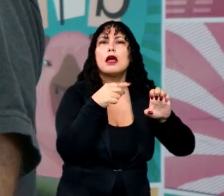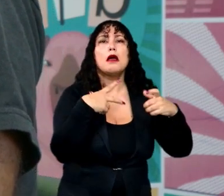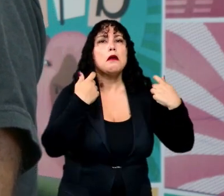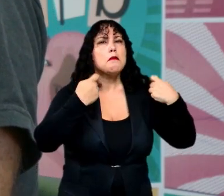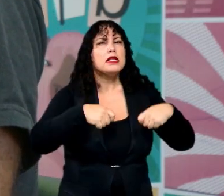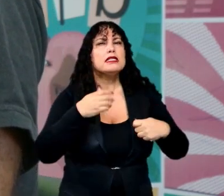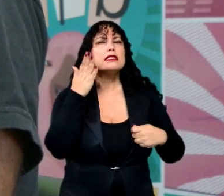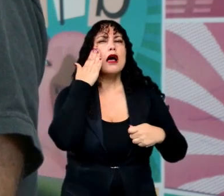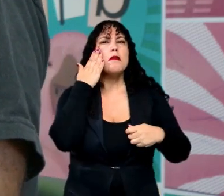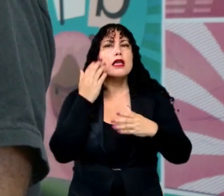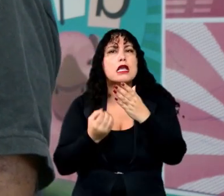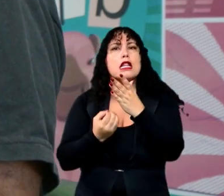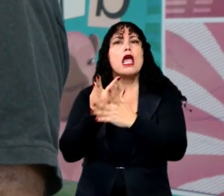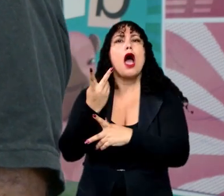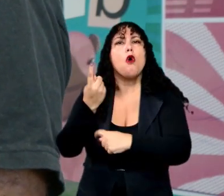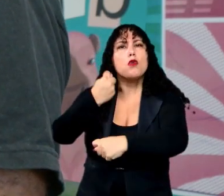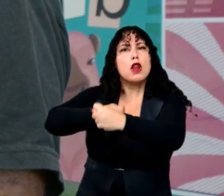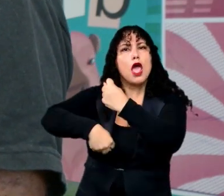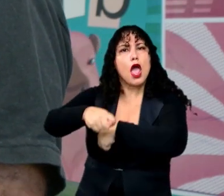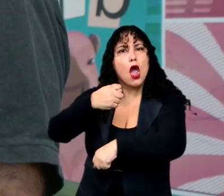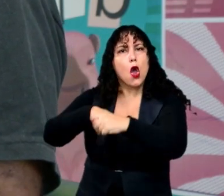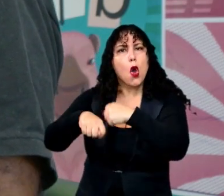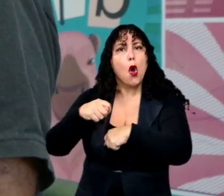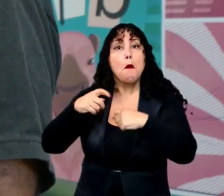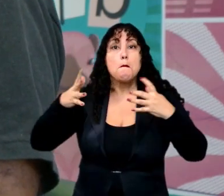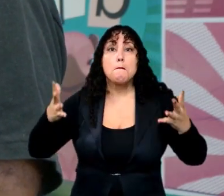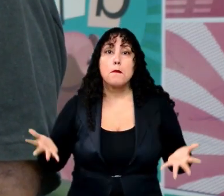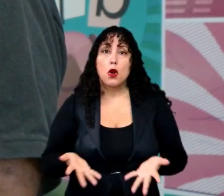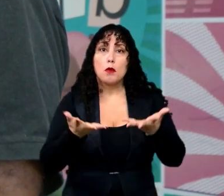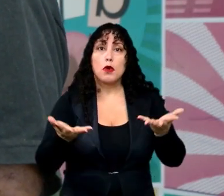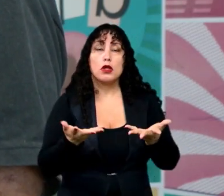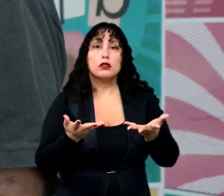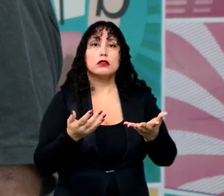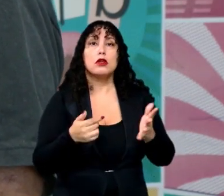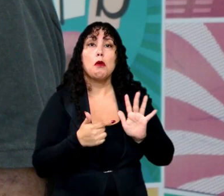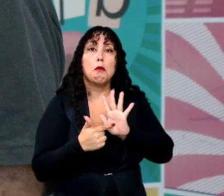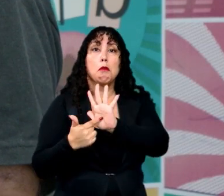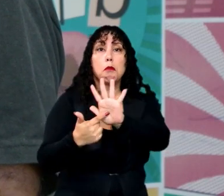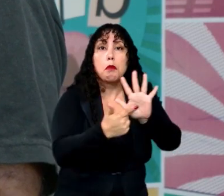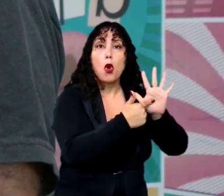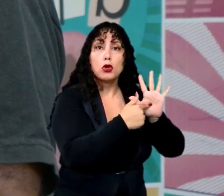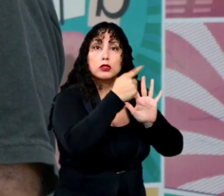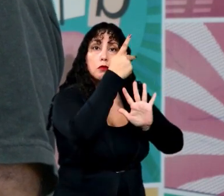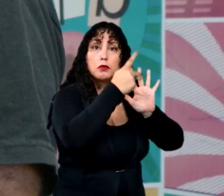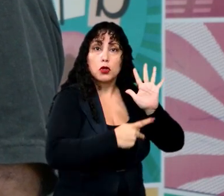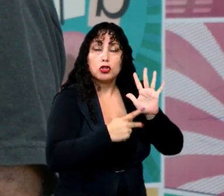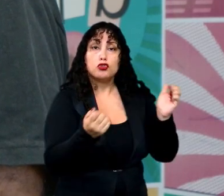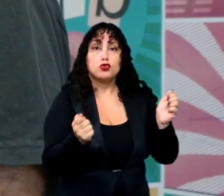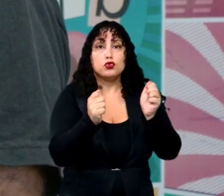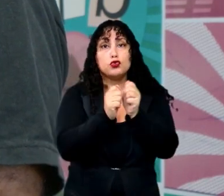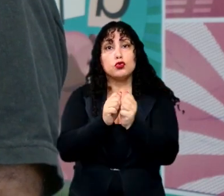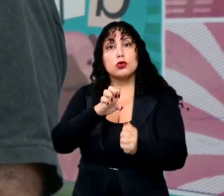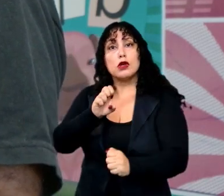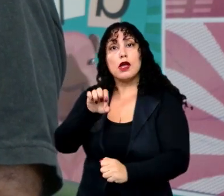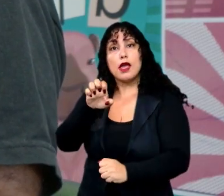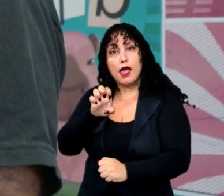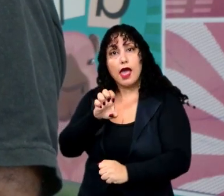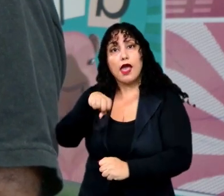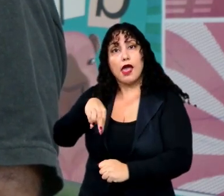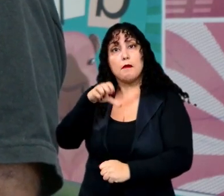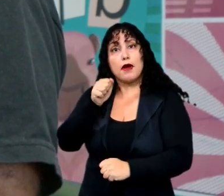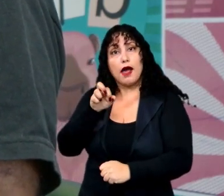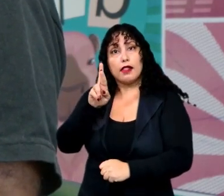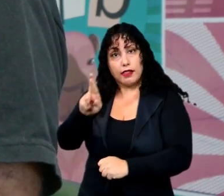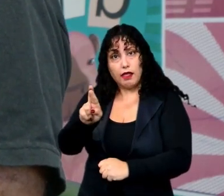que formular um negócio eh nós promovemos uma vitrine de projetos junto com a emat apresentar todas as